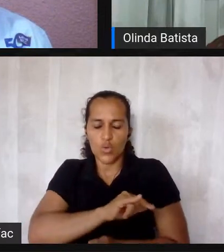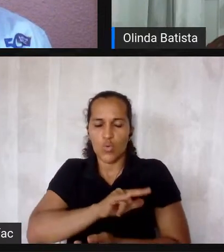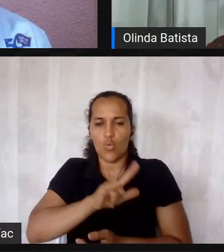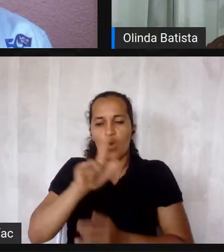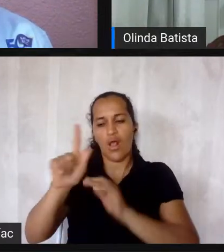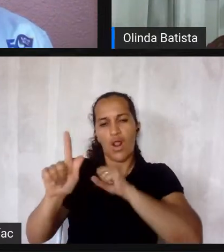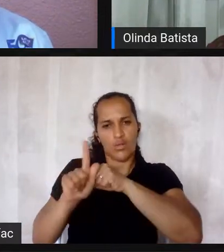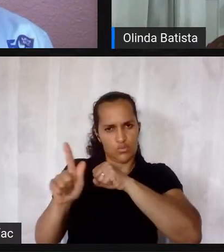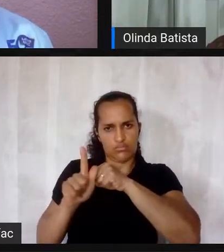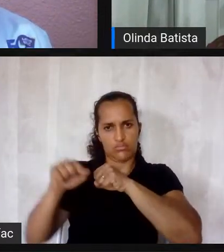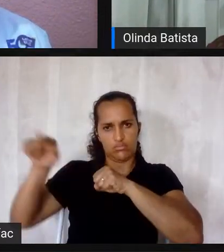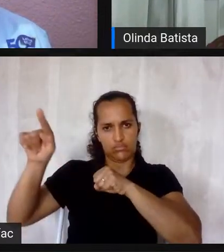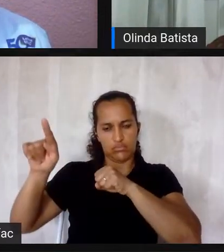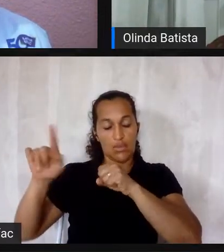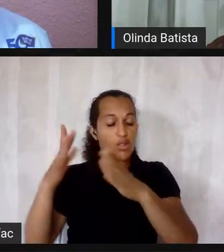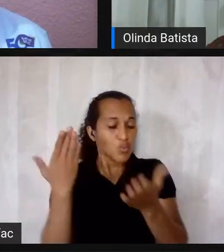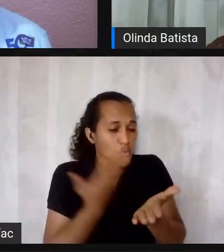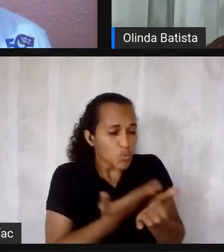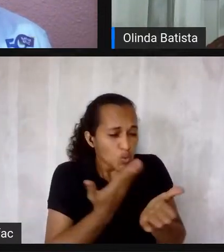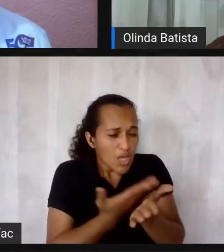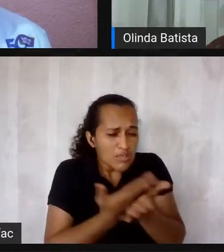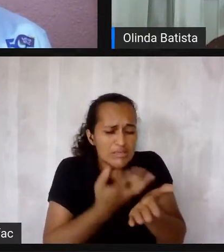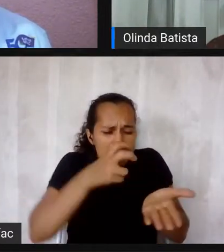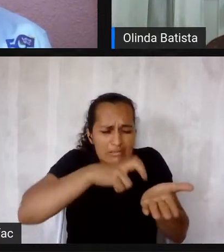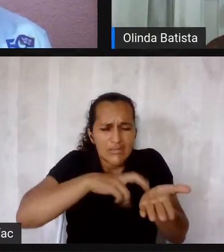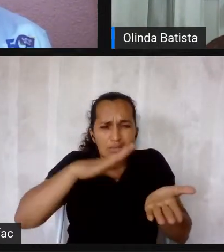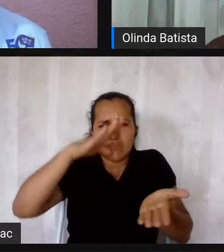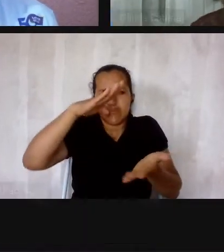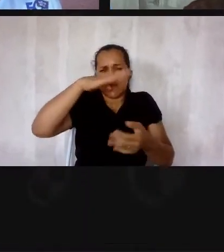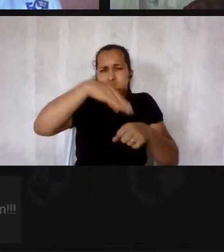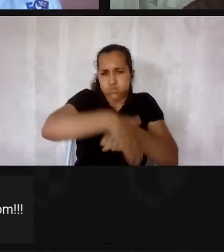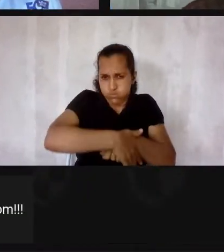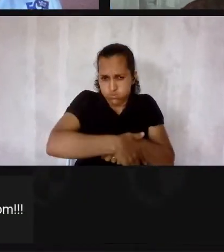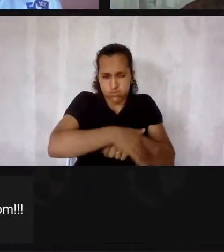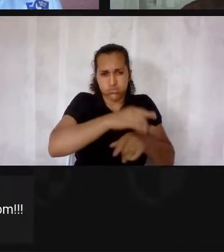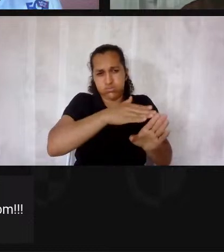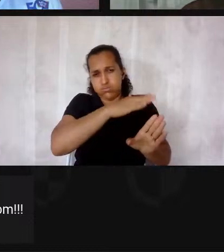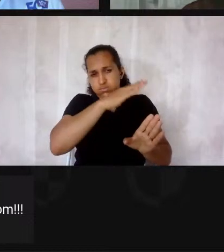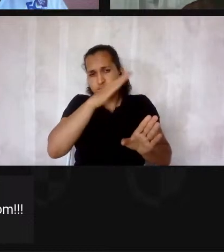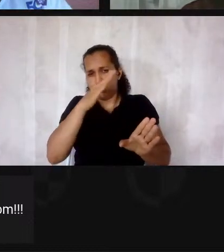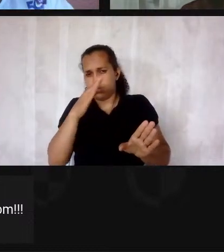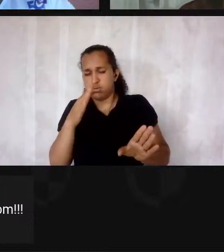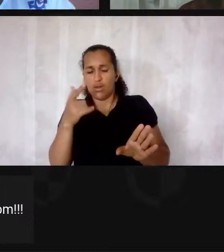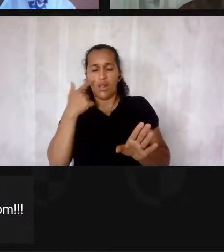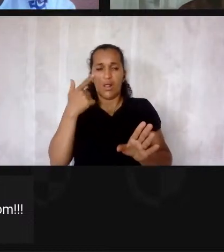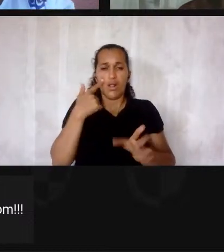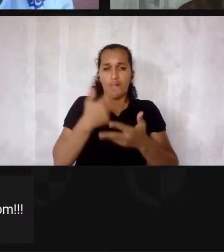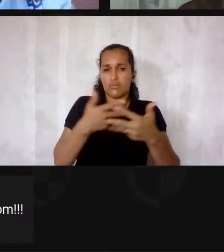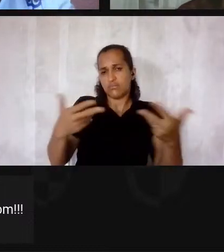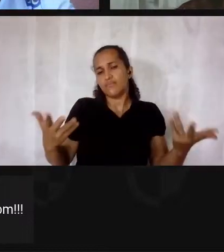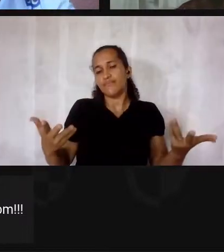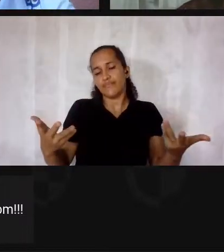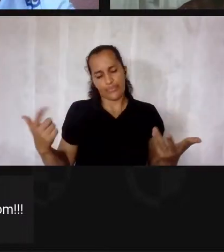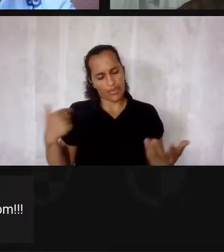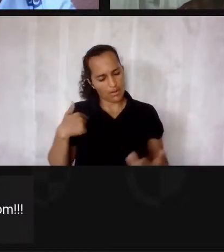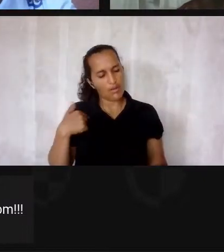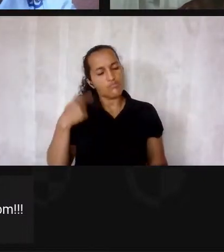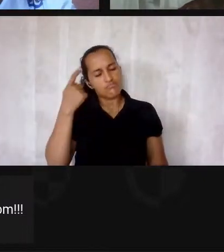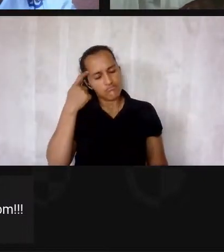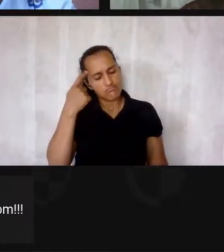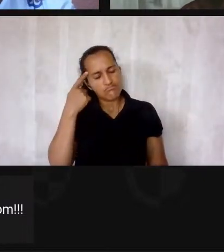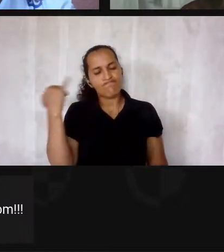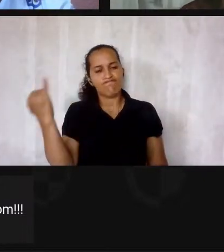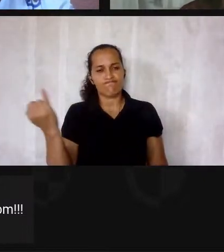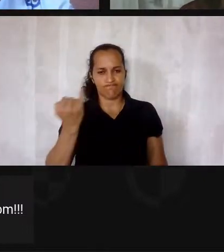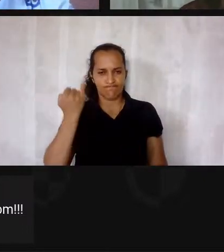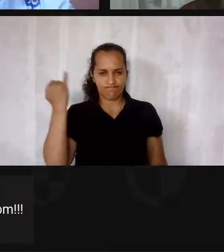tive também, eu estudava dia e noite para suprir as carências que eu tinha aqui. Porque, embora eu considere que o meu curso é fundamental